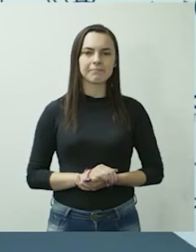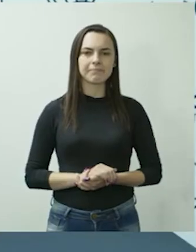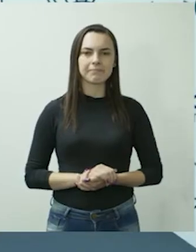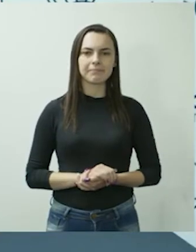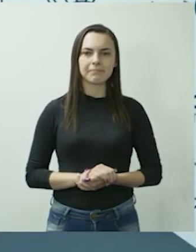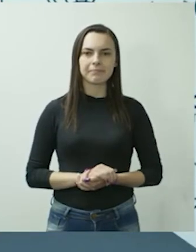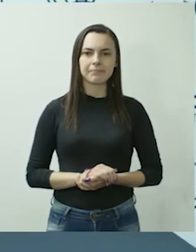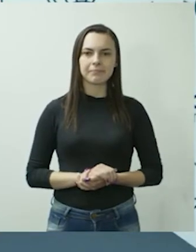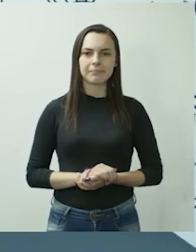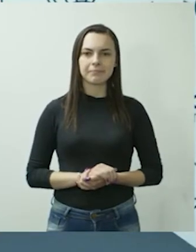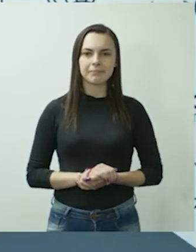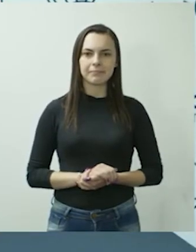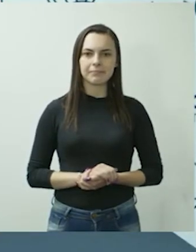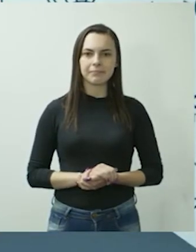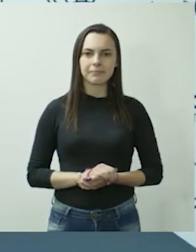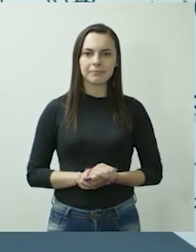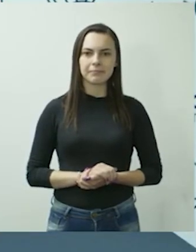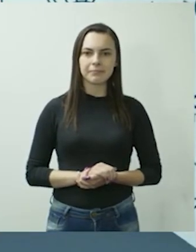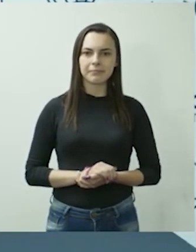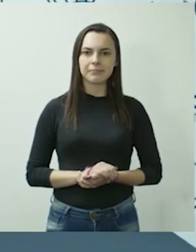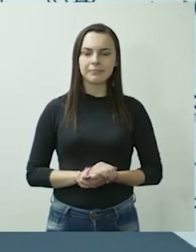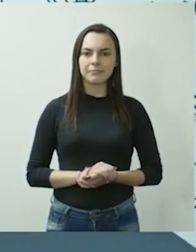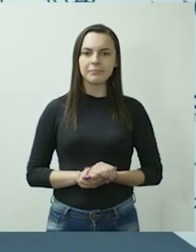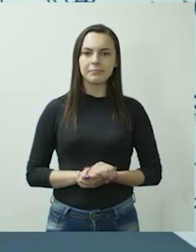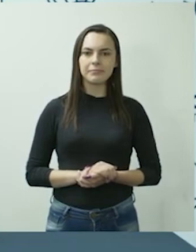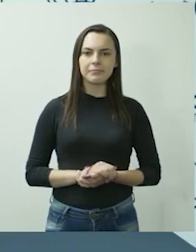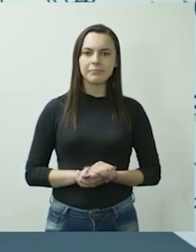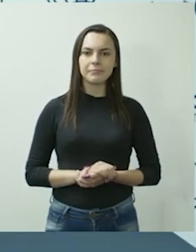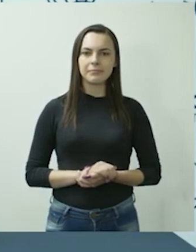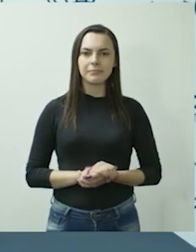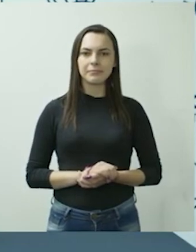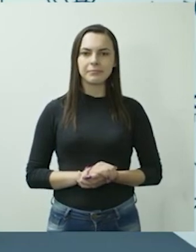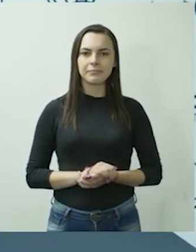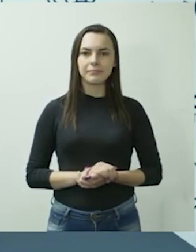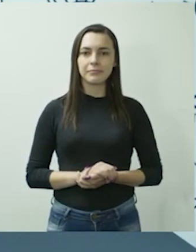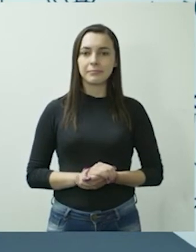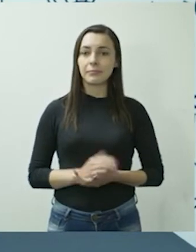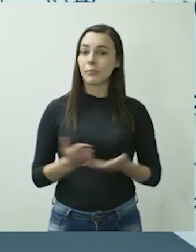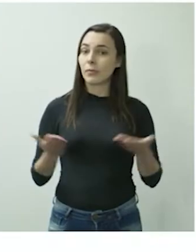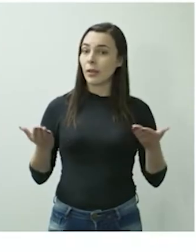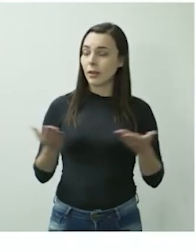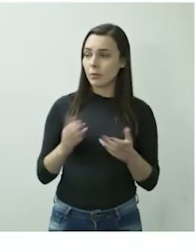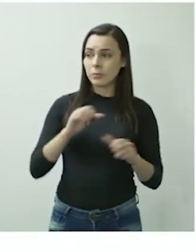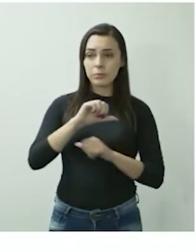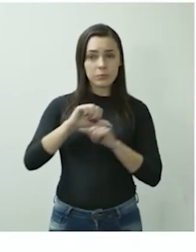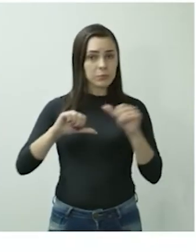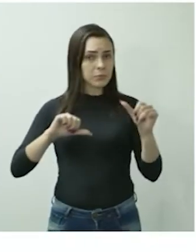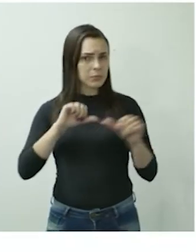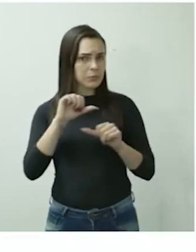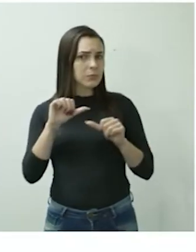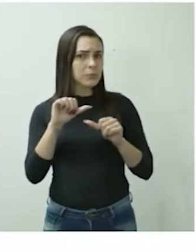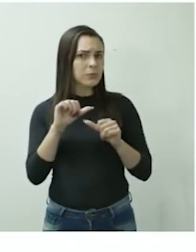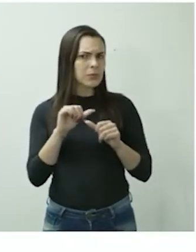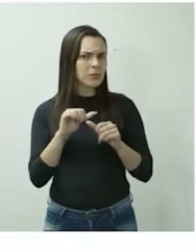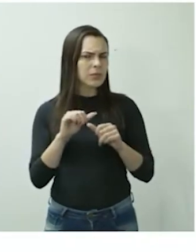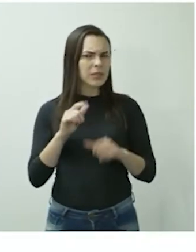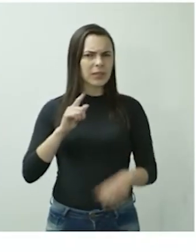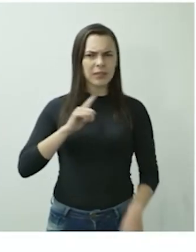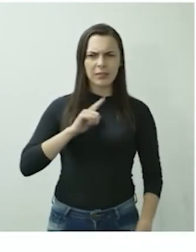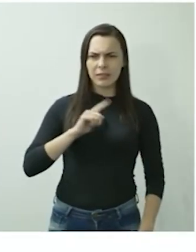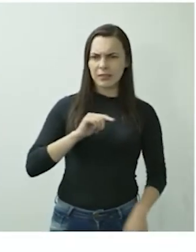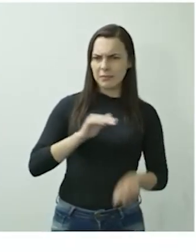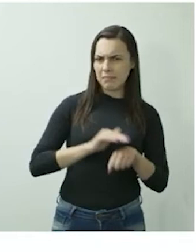vocês. Agora a professora Márcia mudou a tela. Será que aumentaram